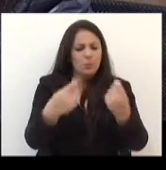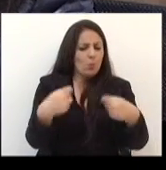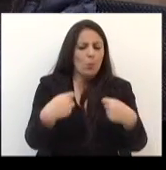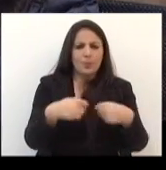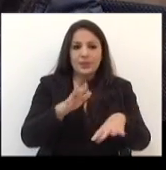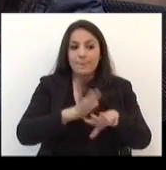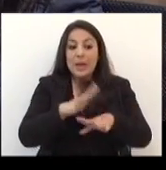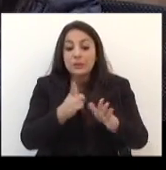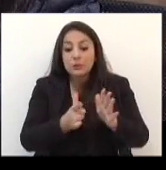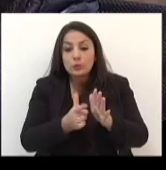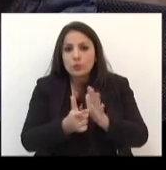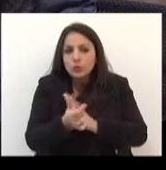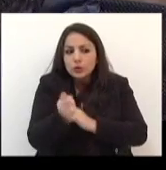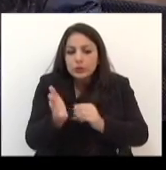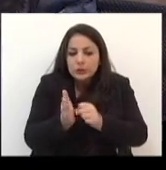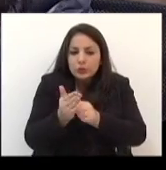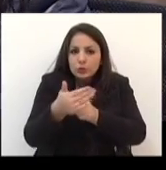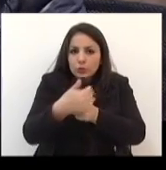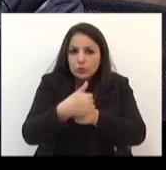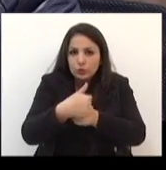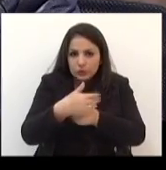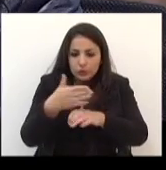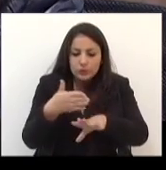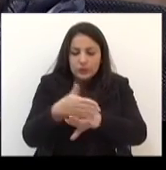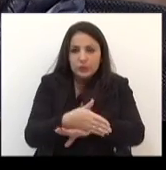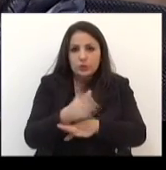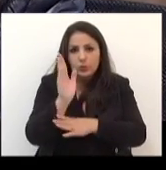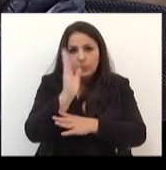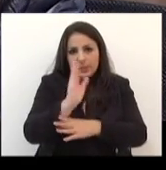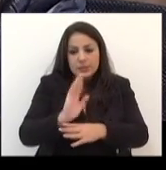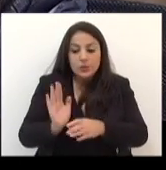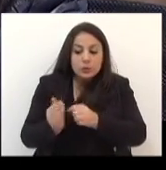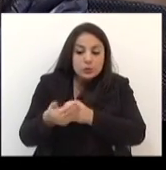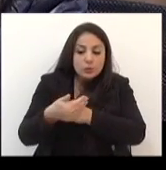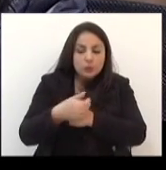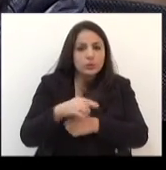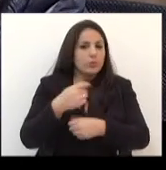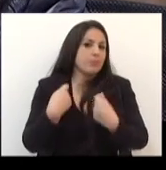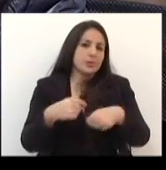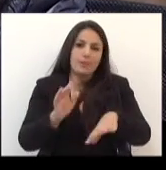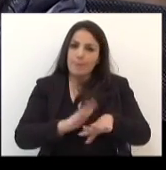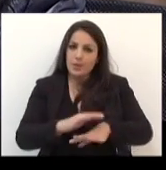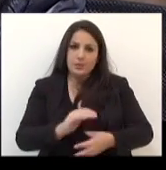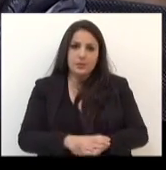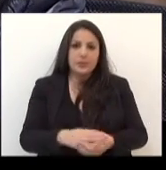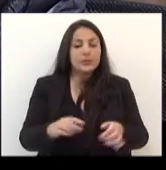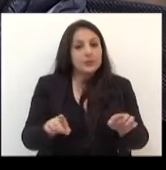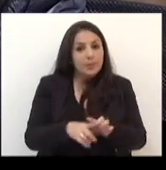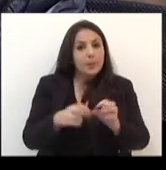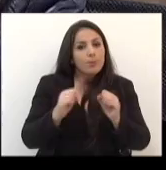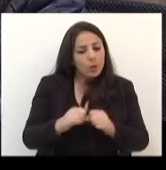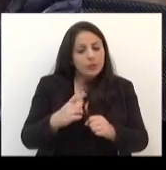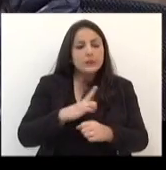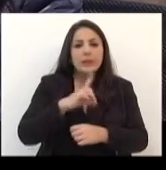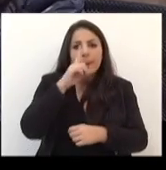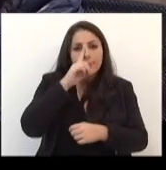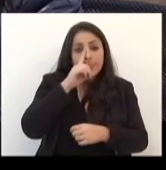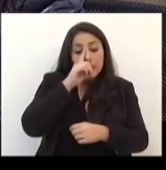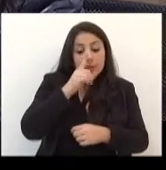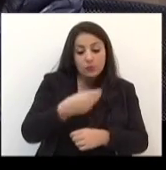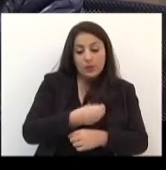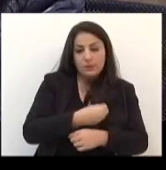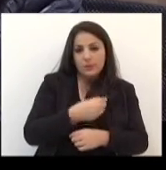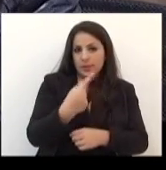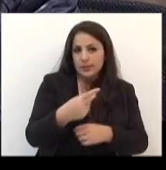não precisam mais entrar no nosso país de forma ilegal, que isso também incorre a risco a própria